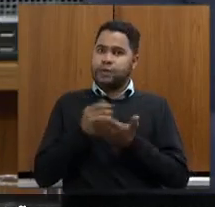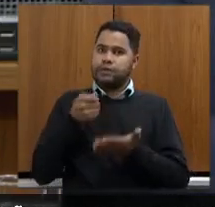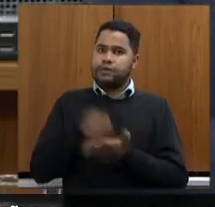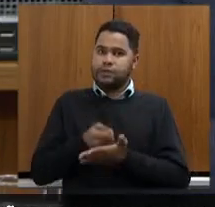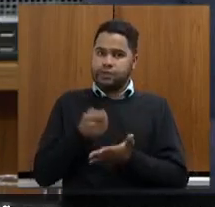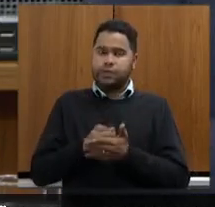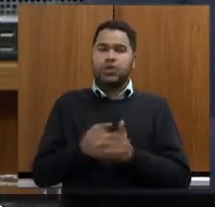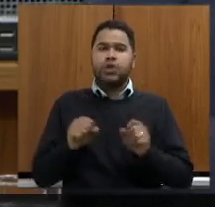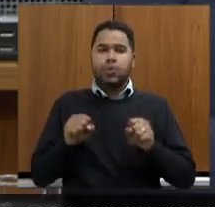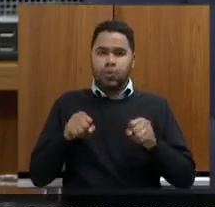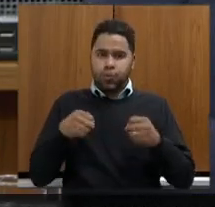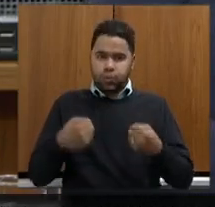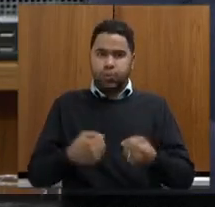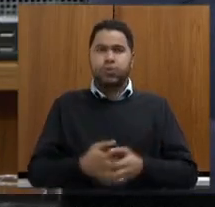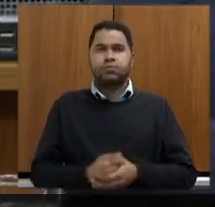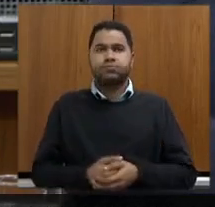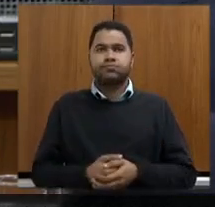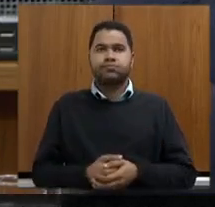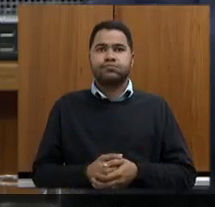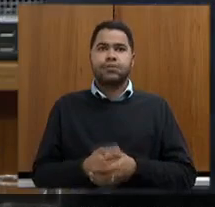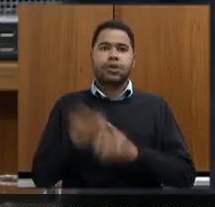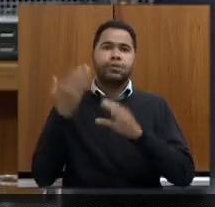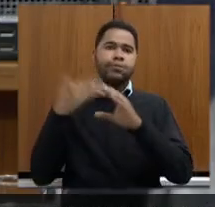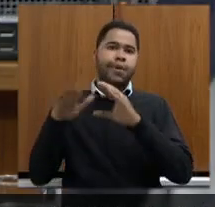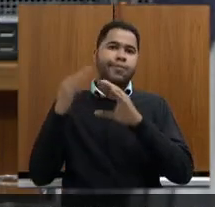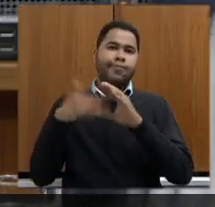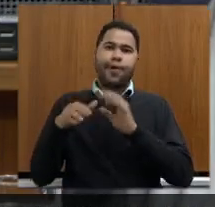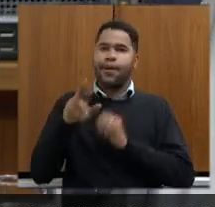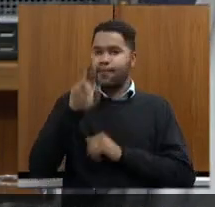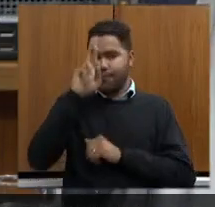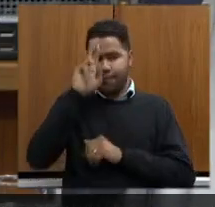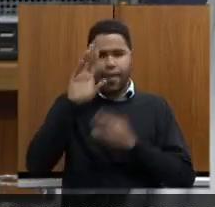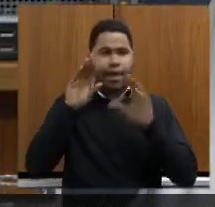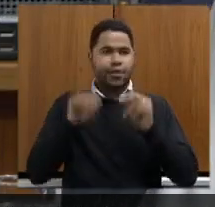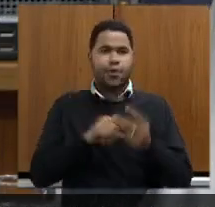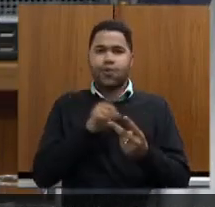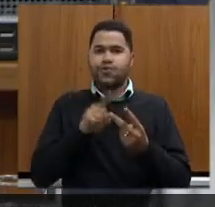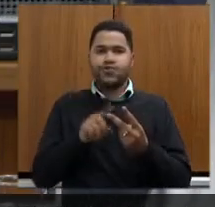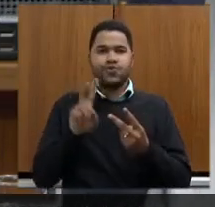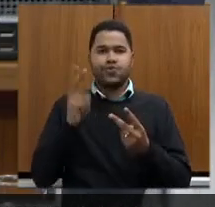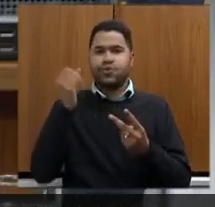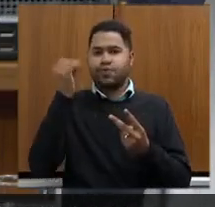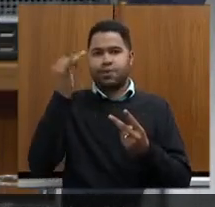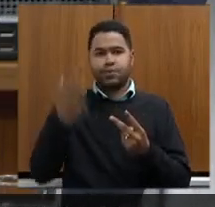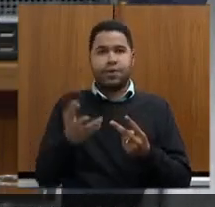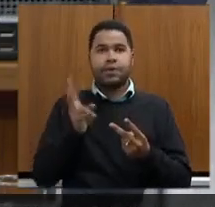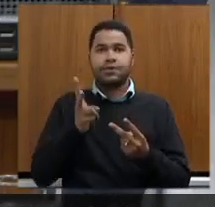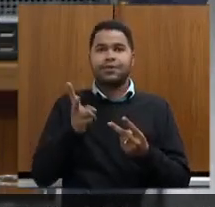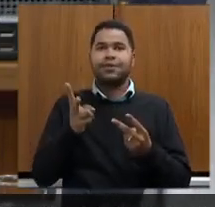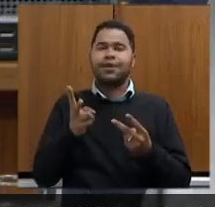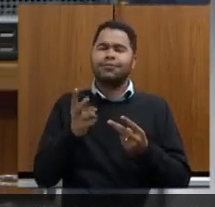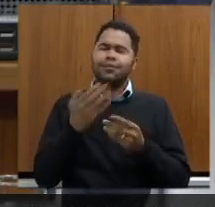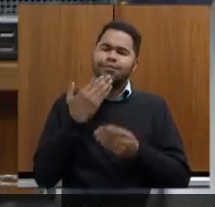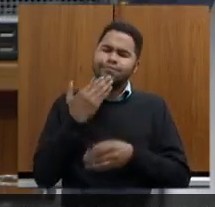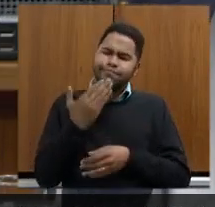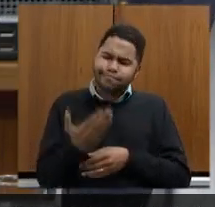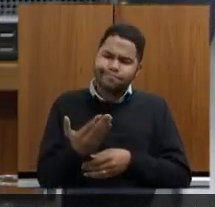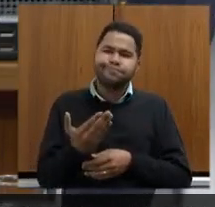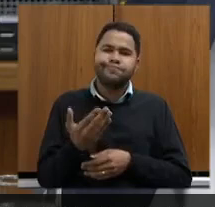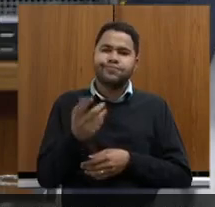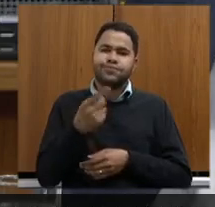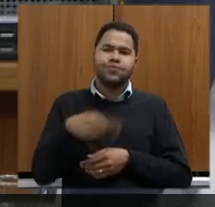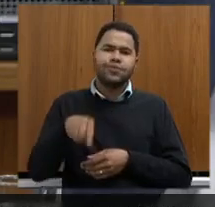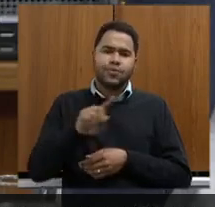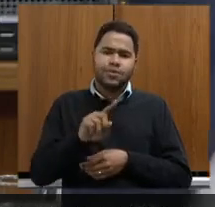é dedicado muitas vezes mando mensagem meia-noite duas da manhã e filho e sempre de forma muito solista né